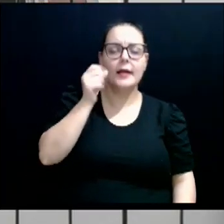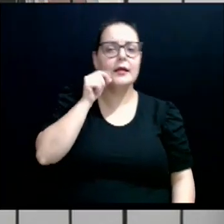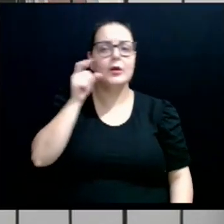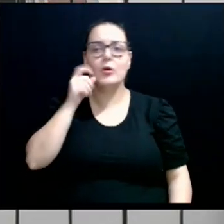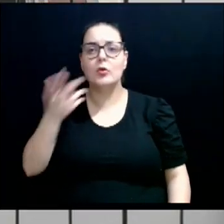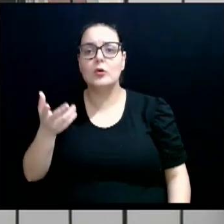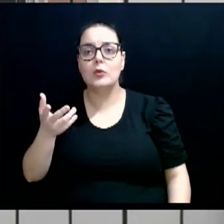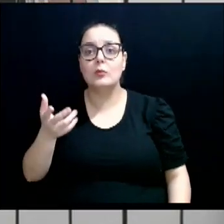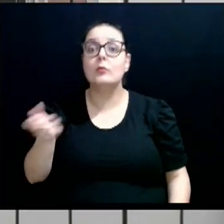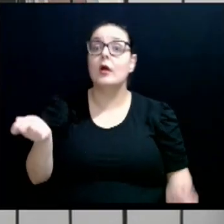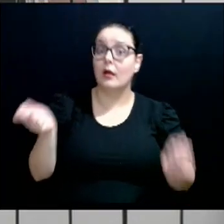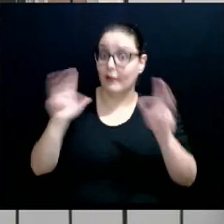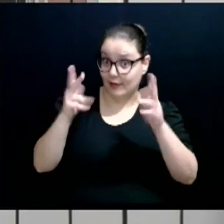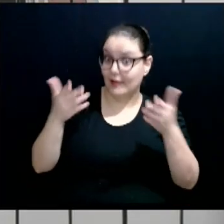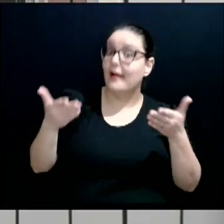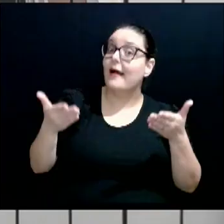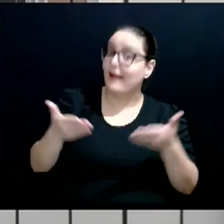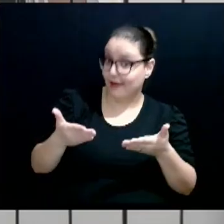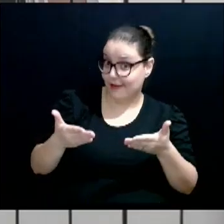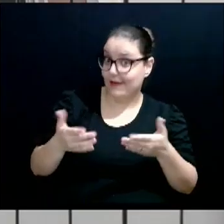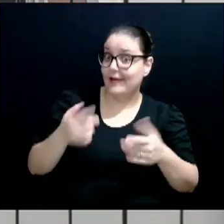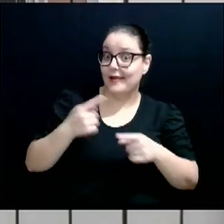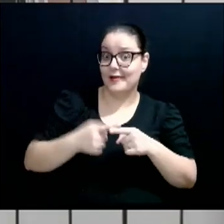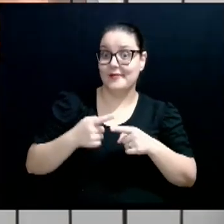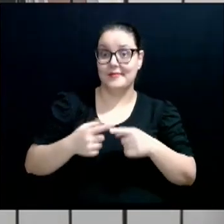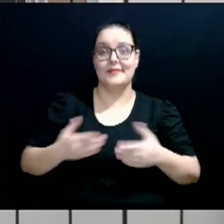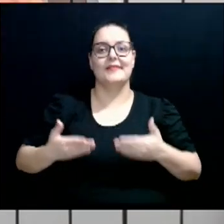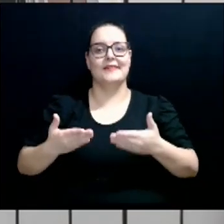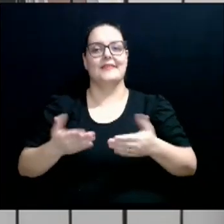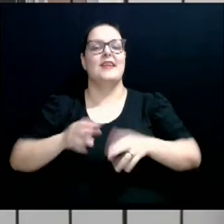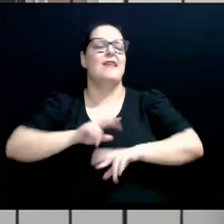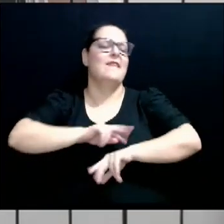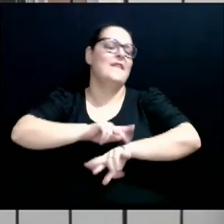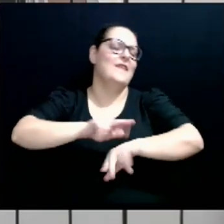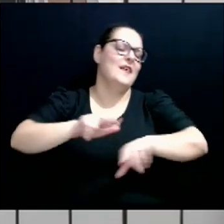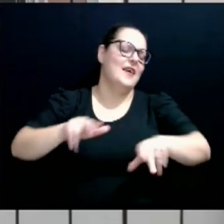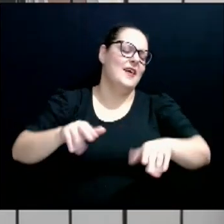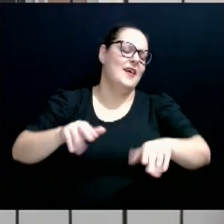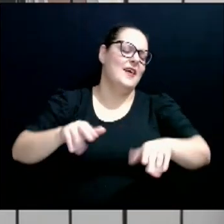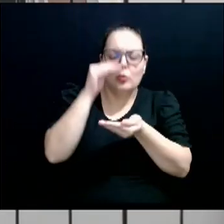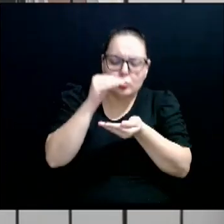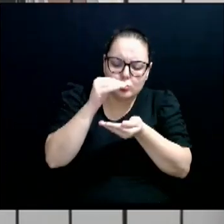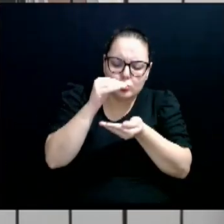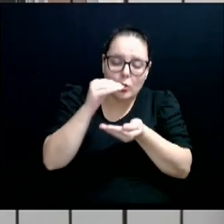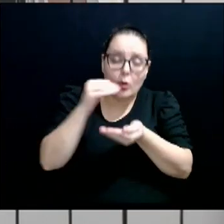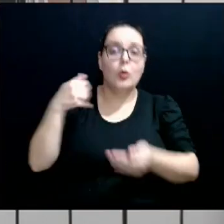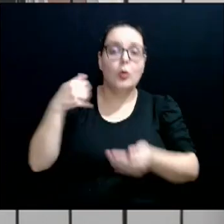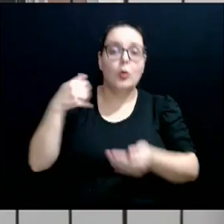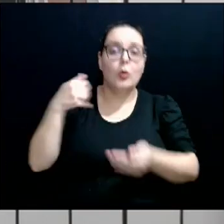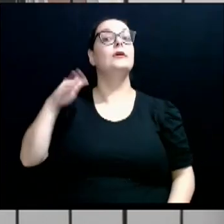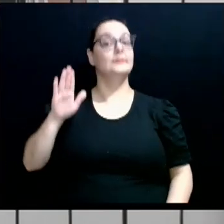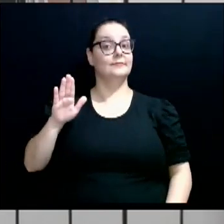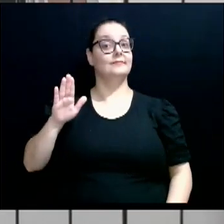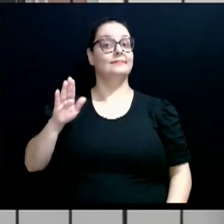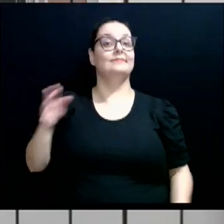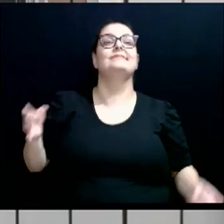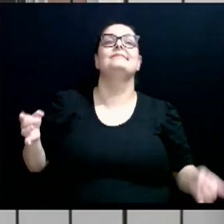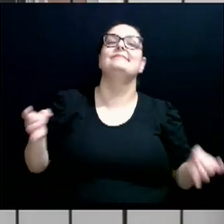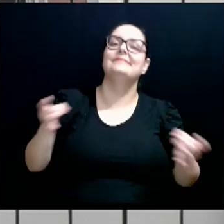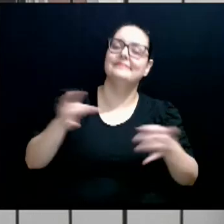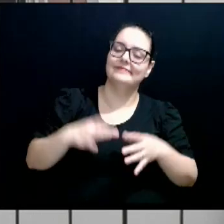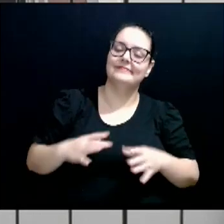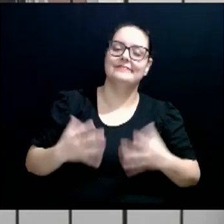ligado agora, viu? Porque nós vamos trazer uma variedade de filhotes adultos que estão prontos para ganhar uma